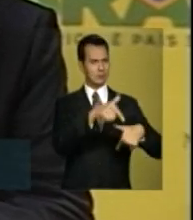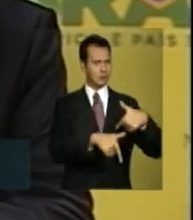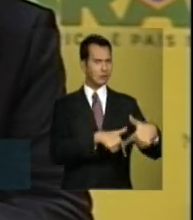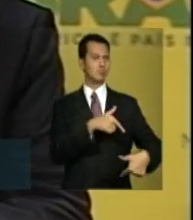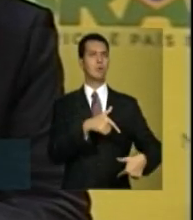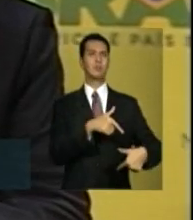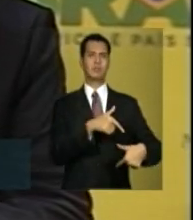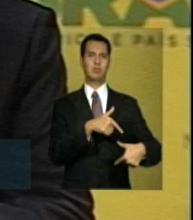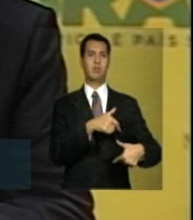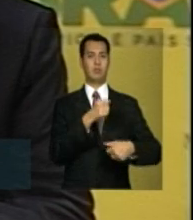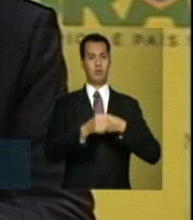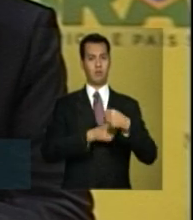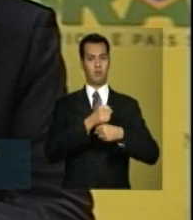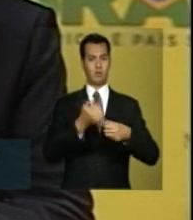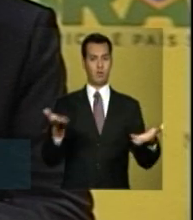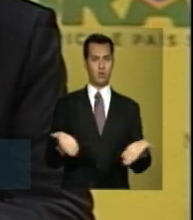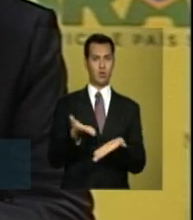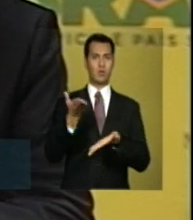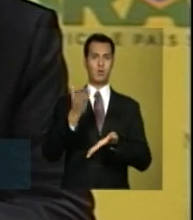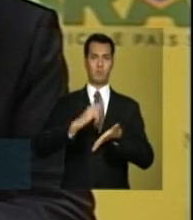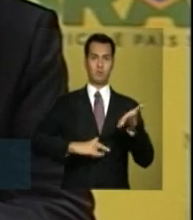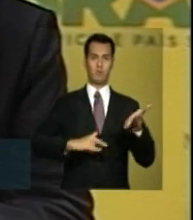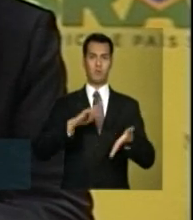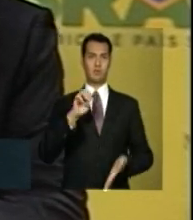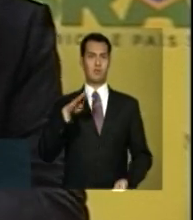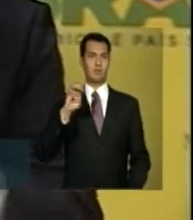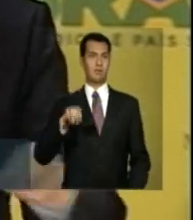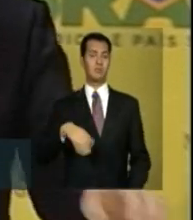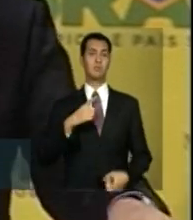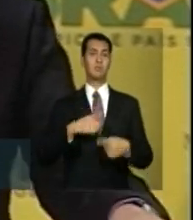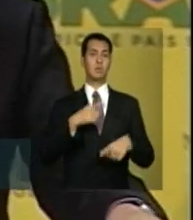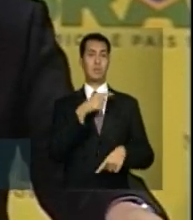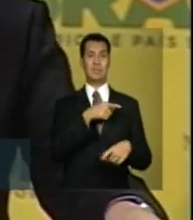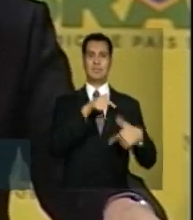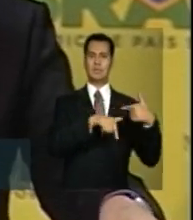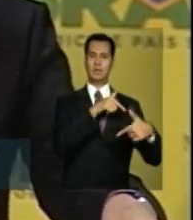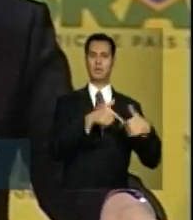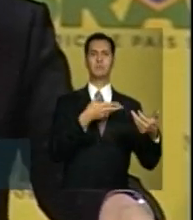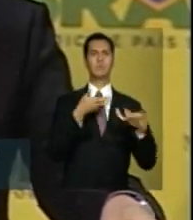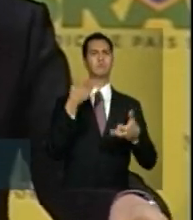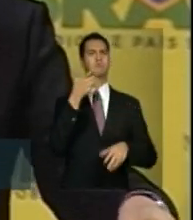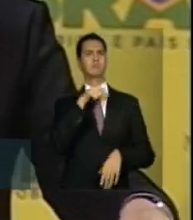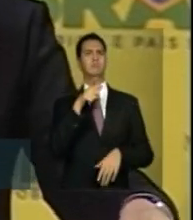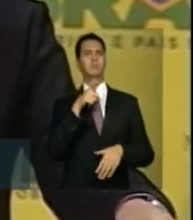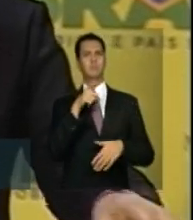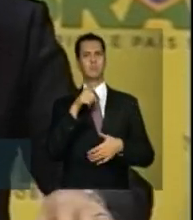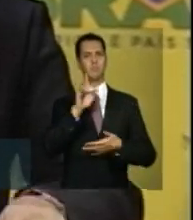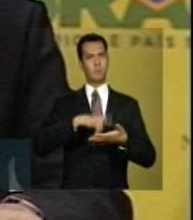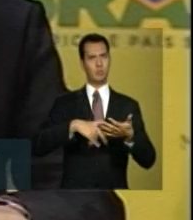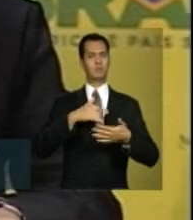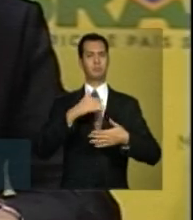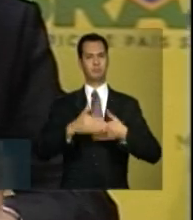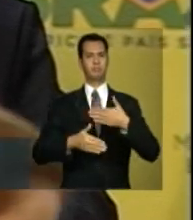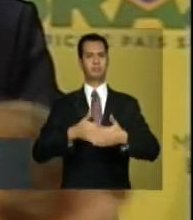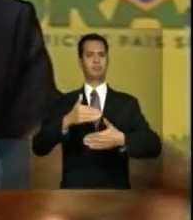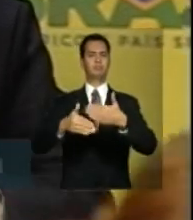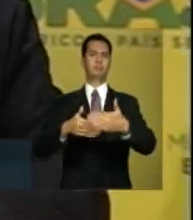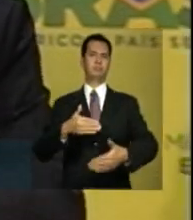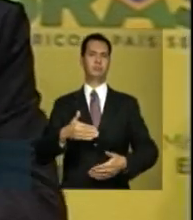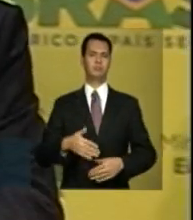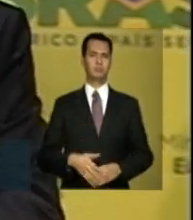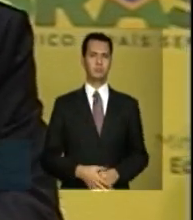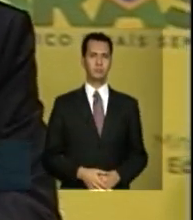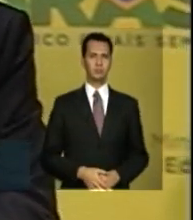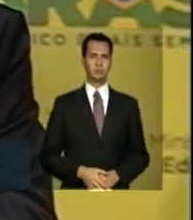esse Enem para que a gente possa ter avanços importantes aí no